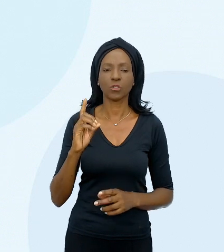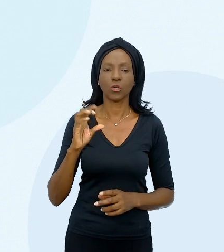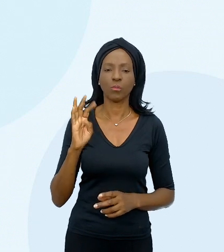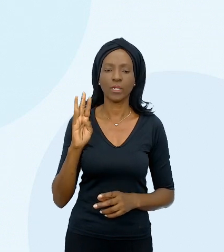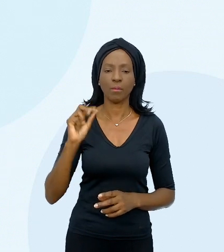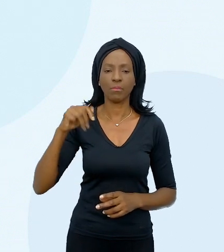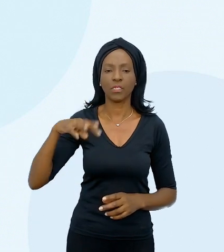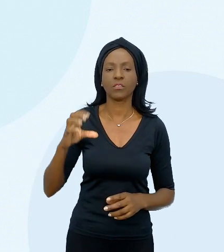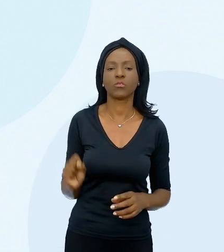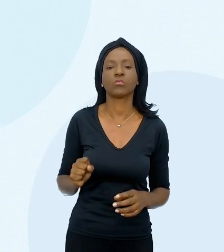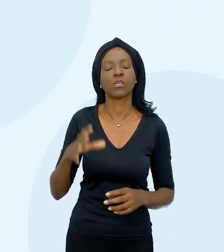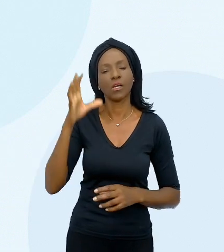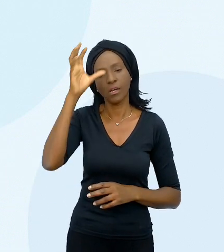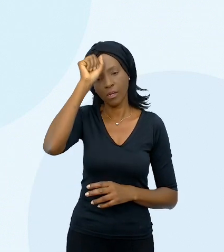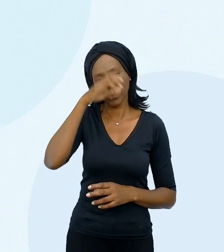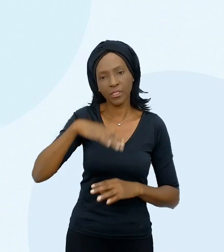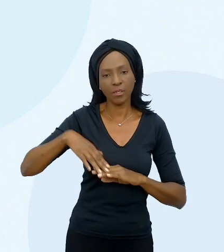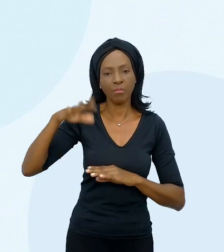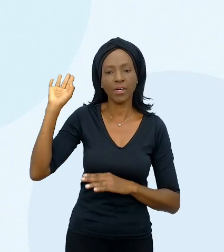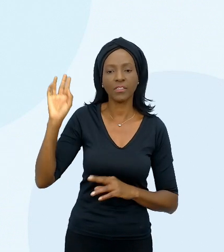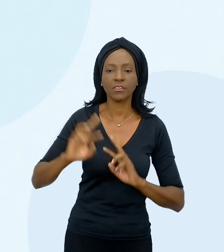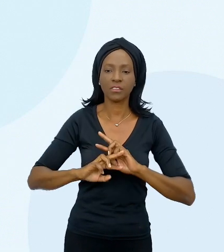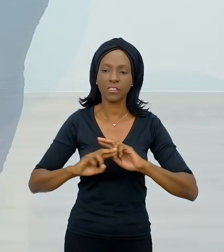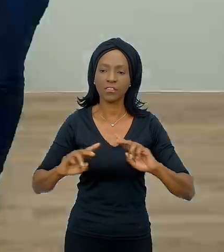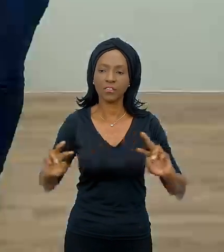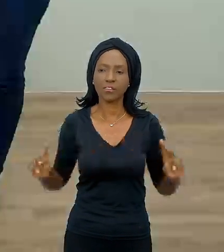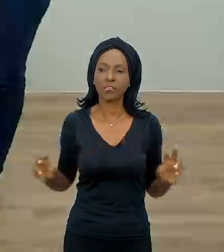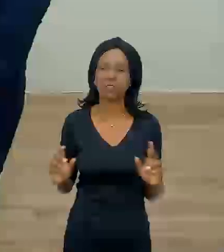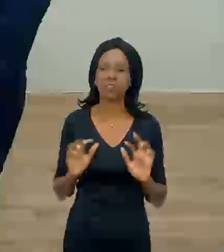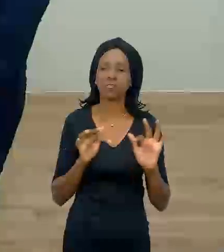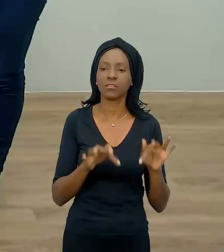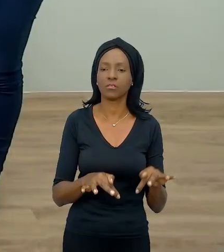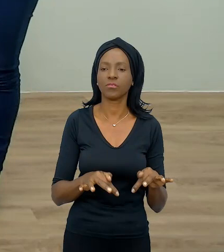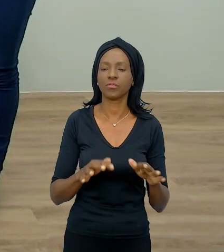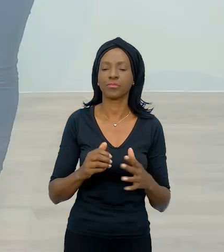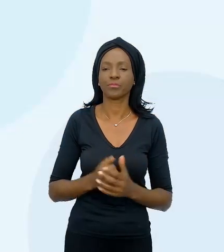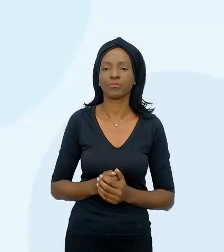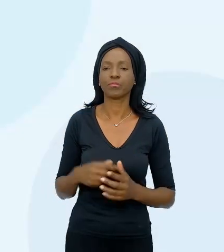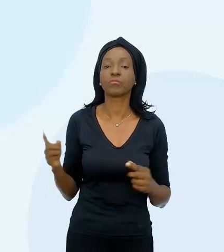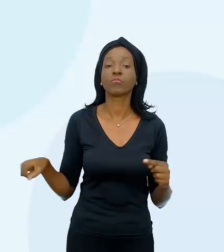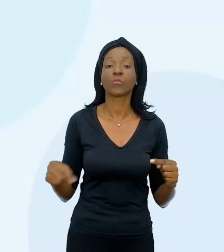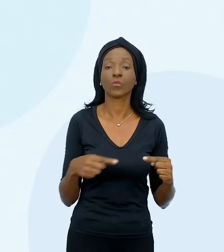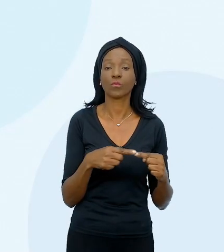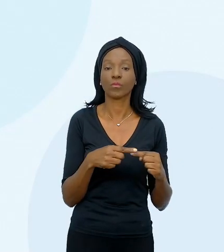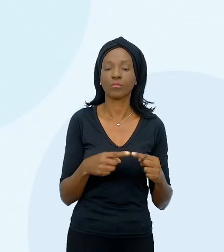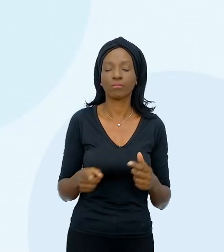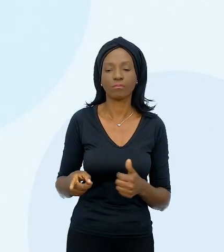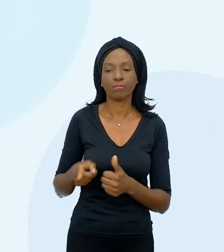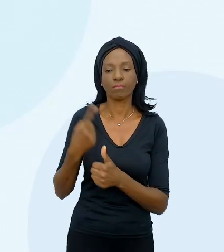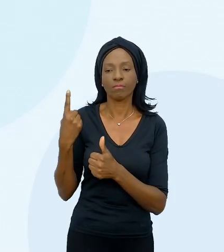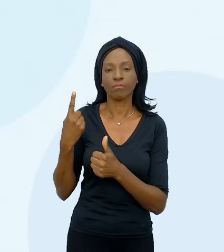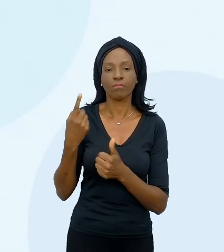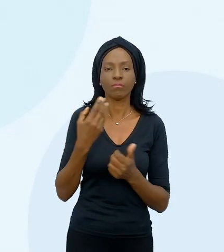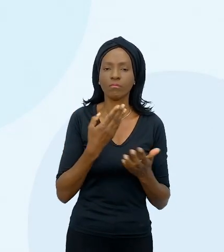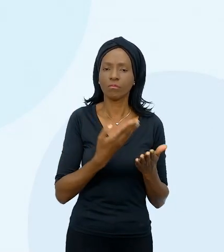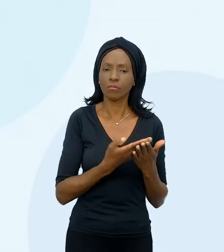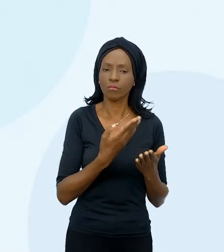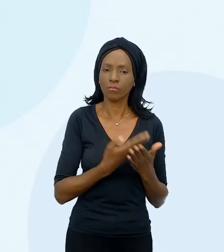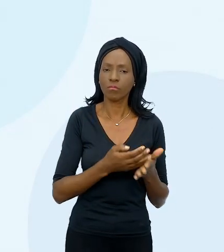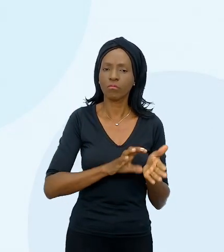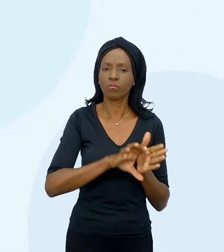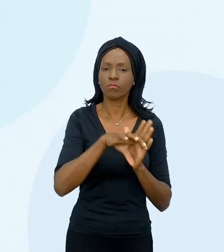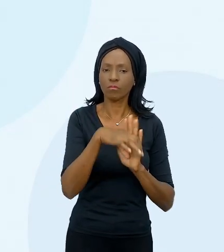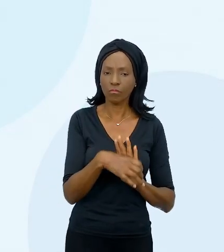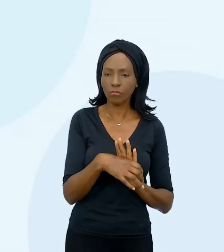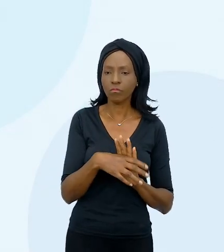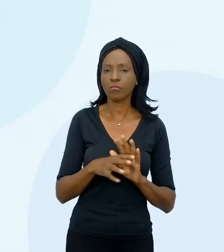referências e o encerramento. Então vamos aos objetivos? Os objetivos. Bom, primeiro, estudar sobre o conceito acerca